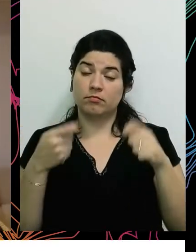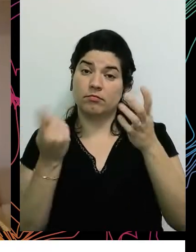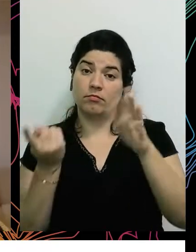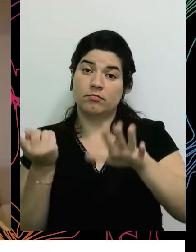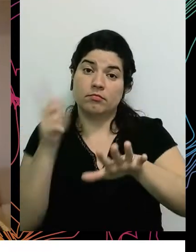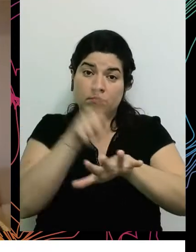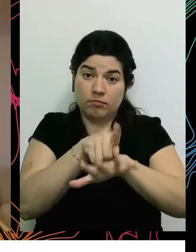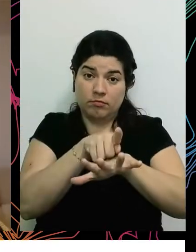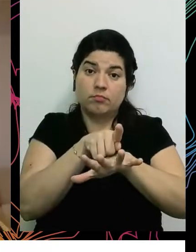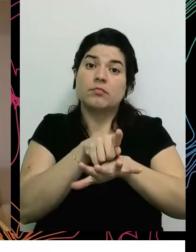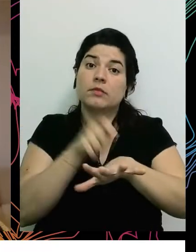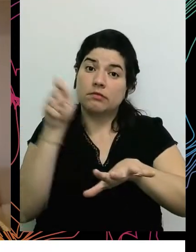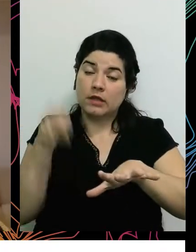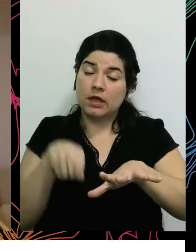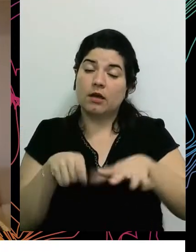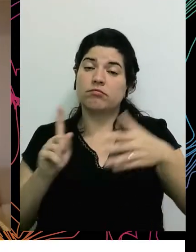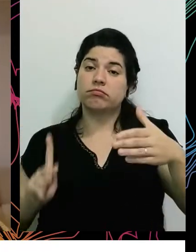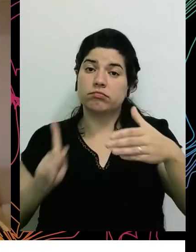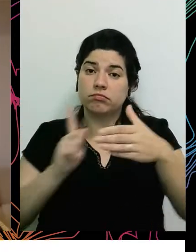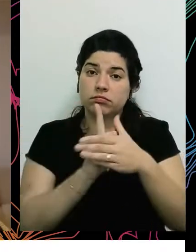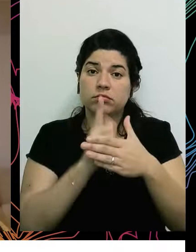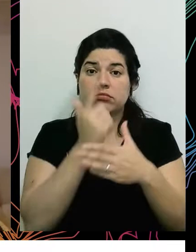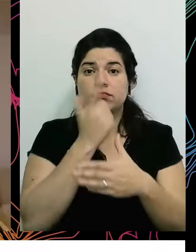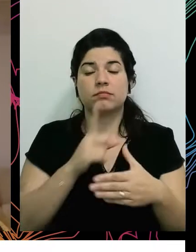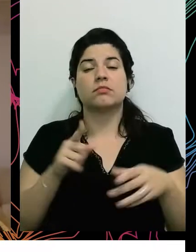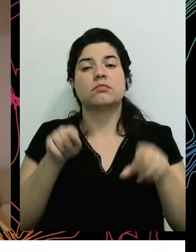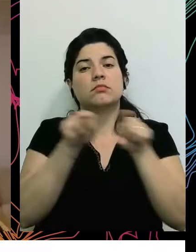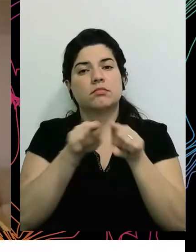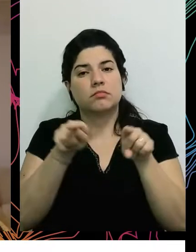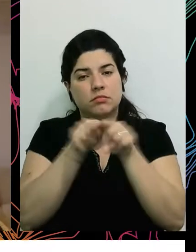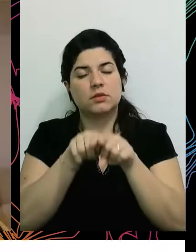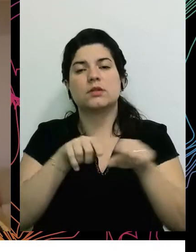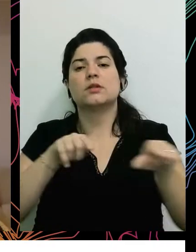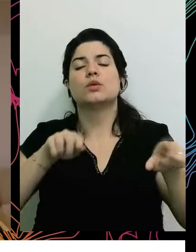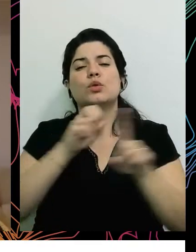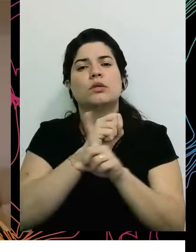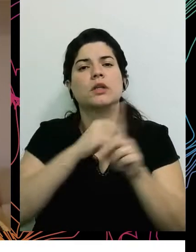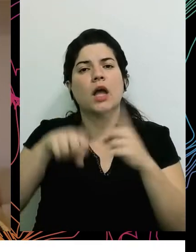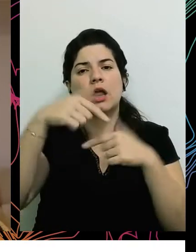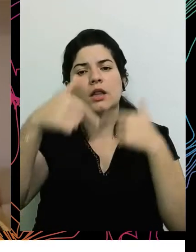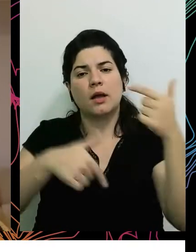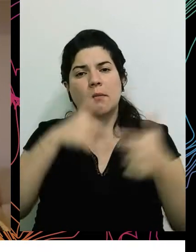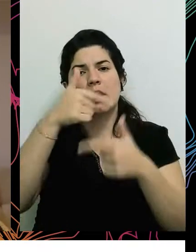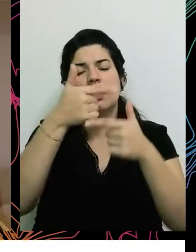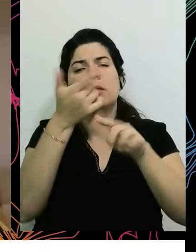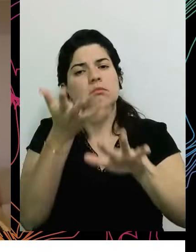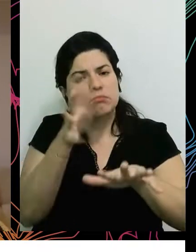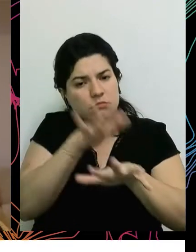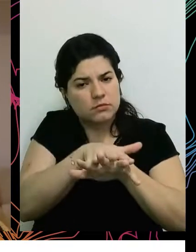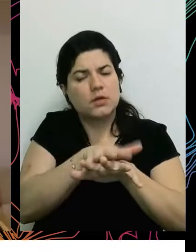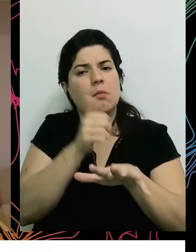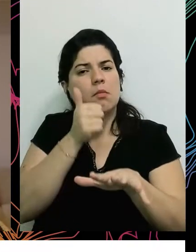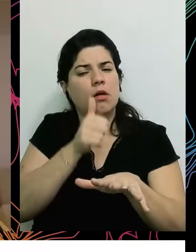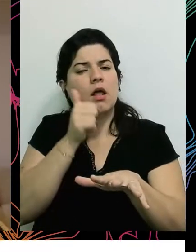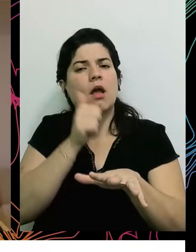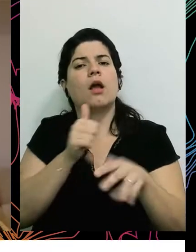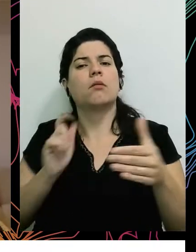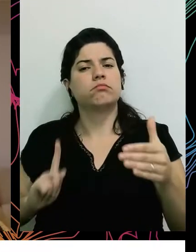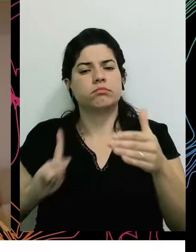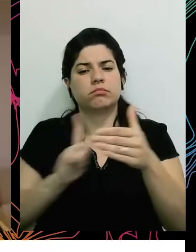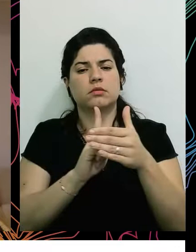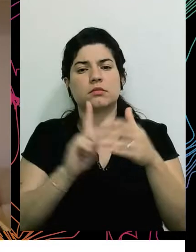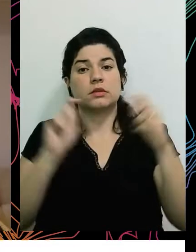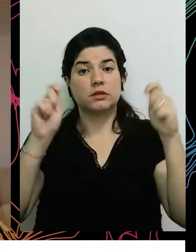uma sociedade que trabalha para a inclusão da mulher no mercado de